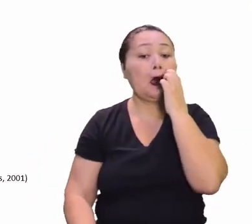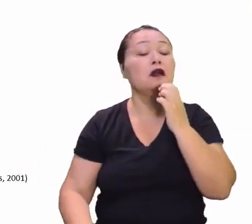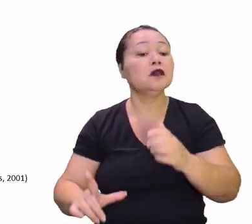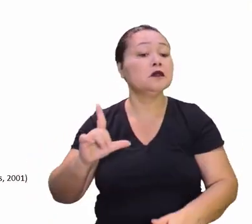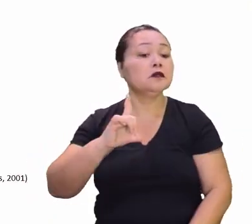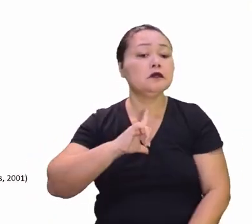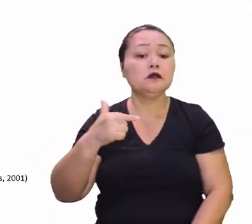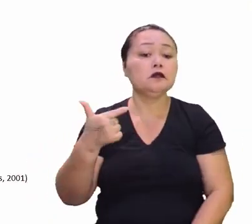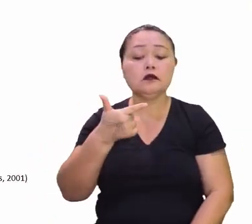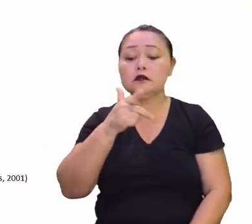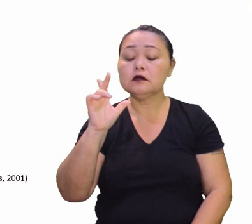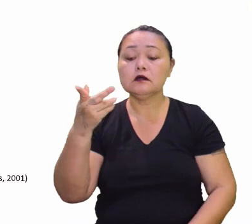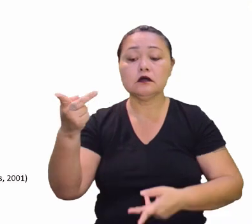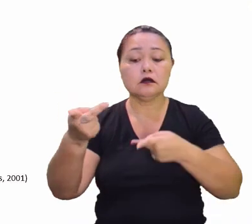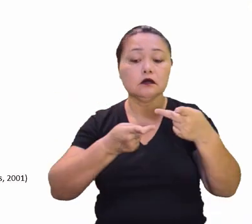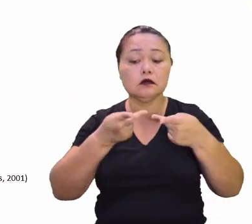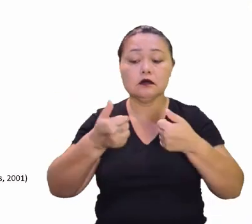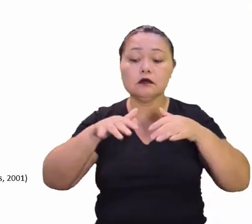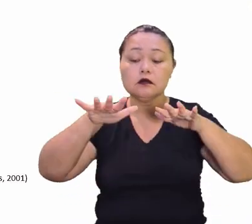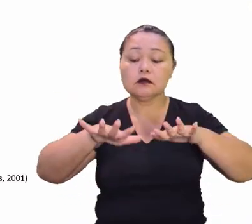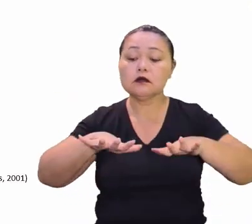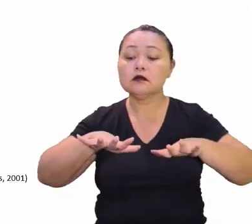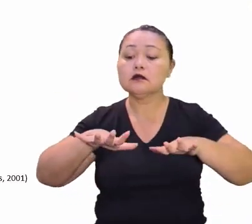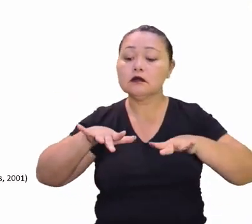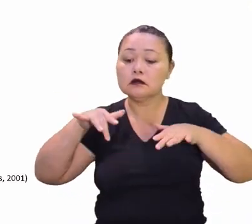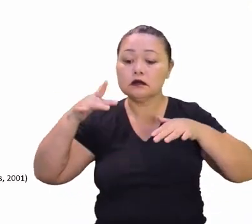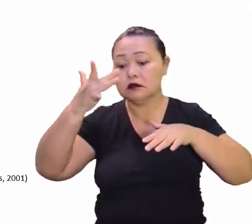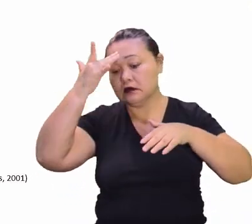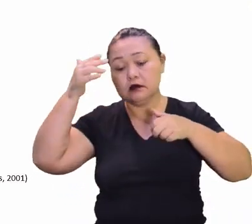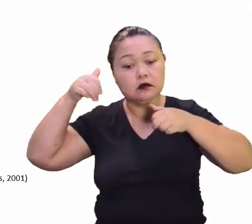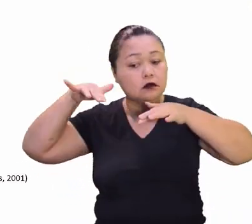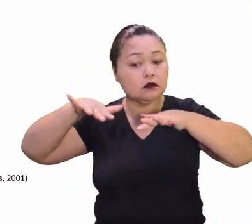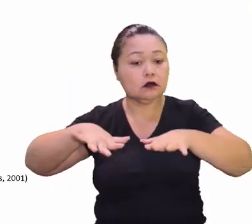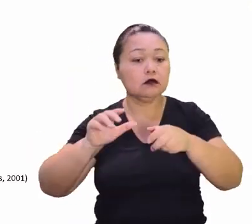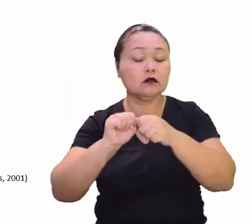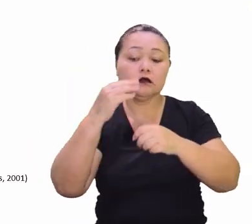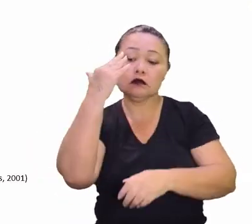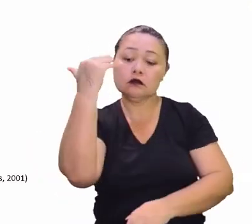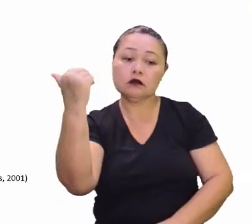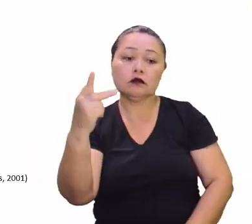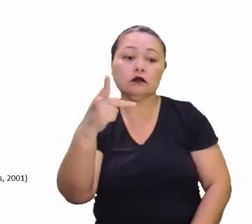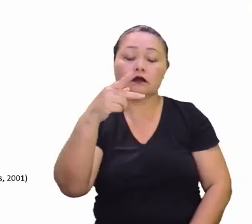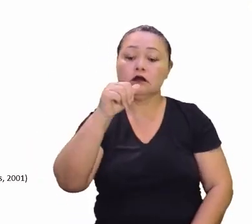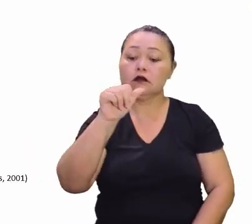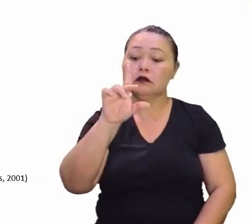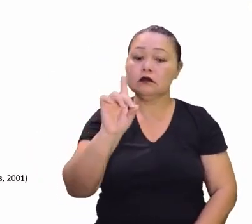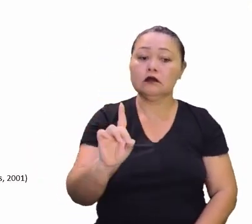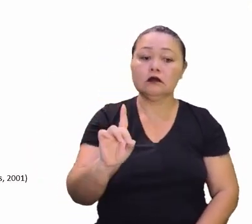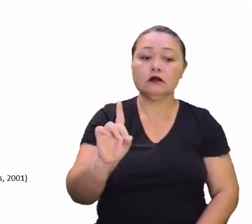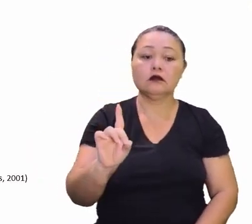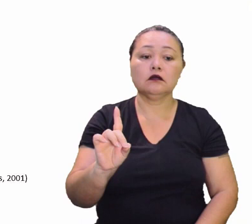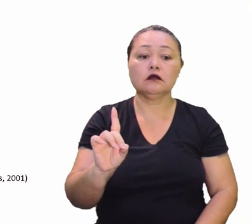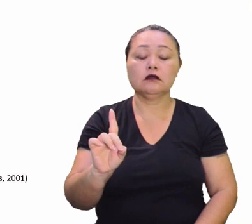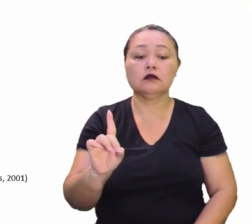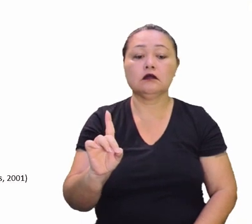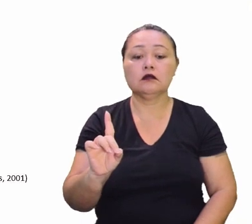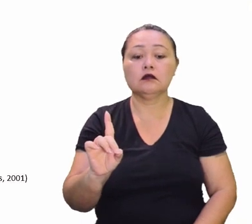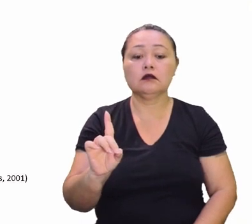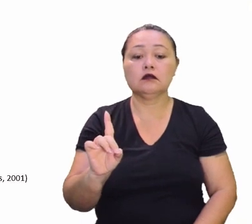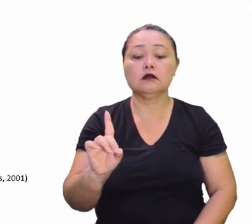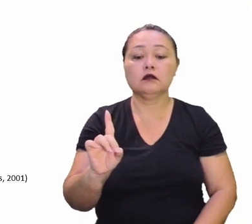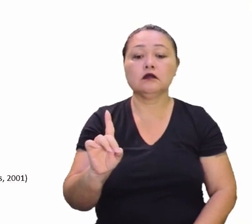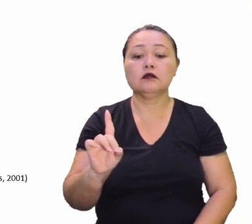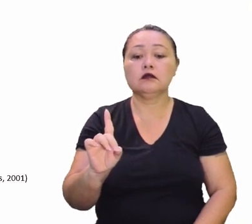E tivemos outros projetos de assentamento, que nesse caso aí são os famosos PAD, né, professor Jorge? Que